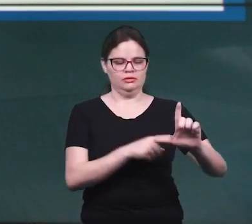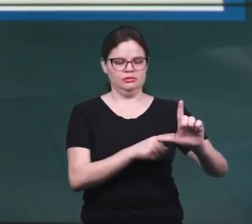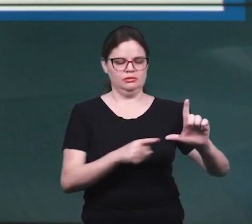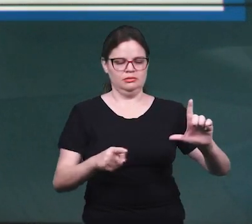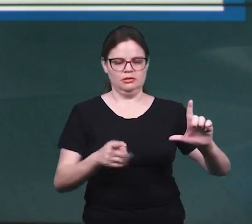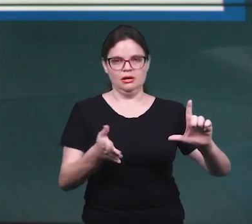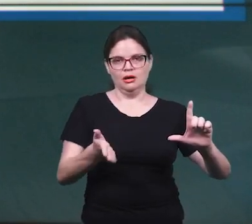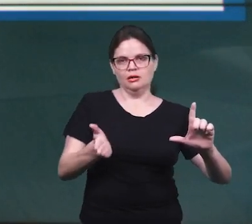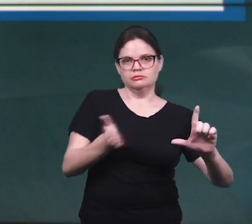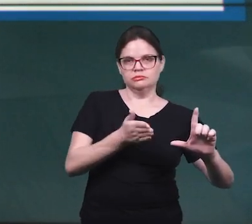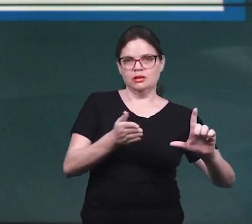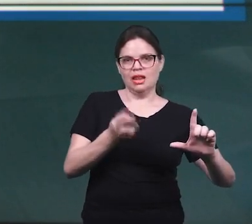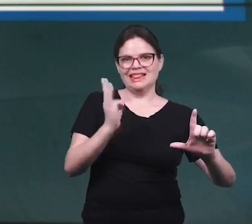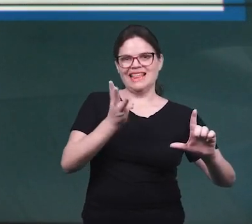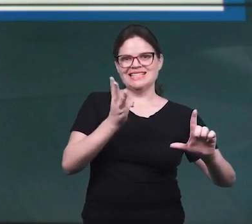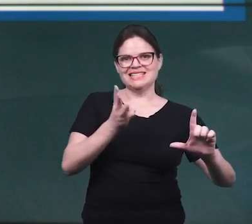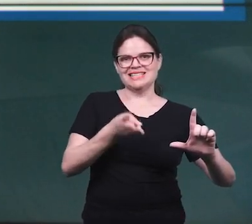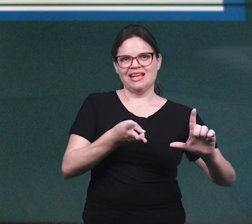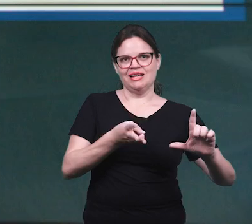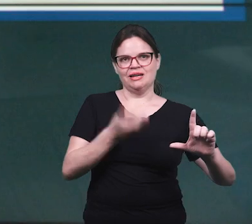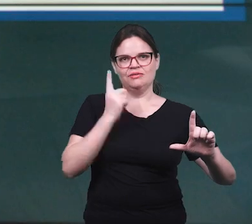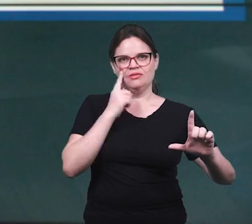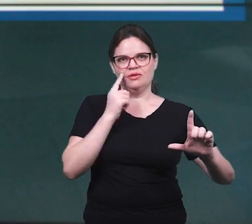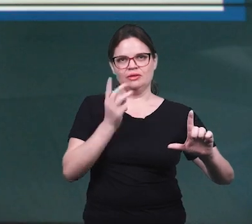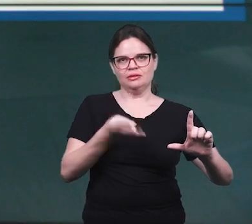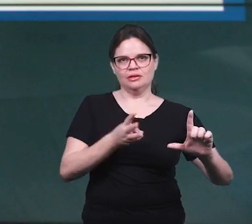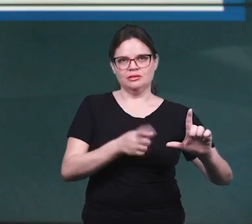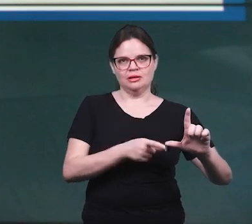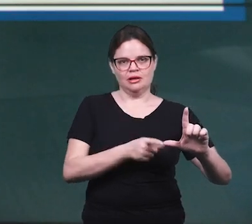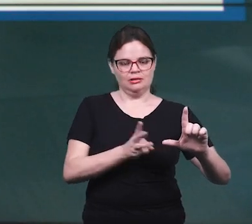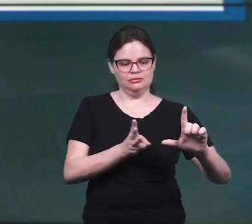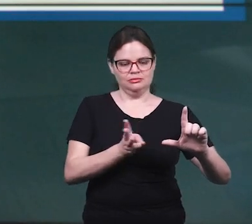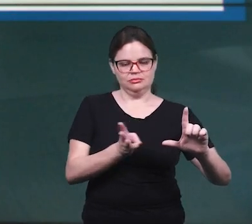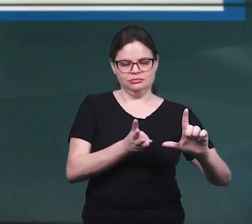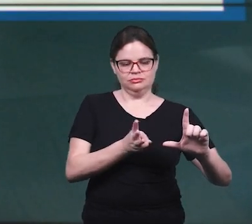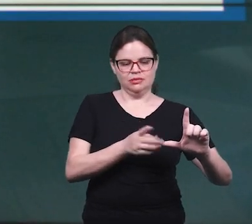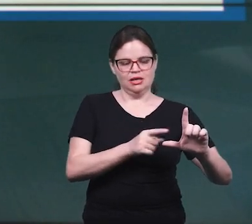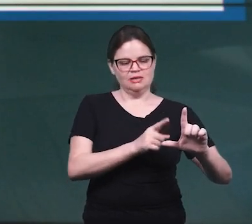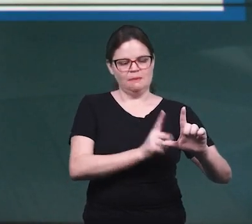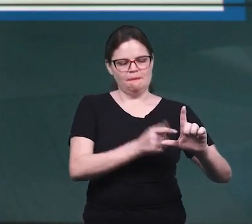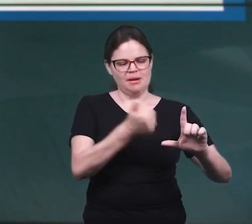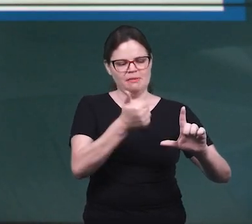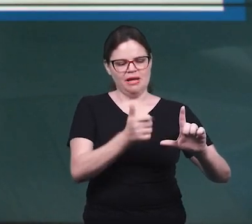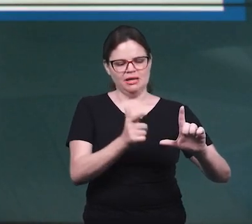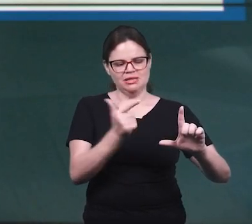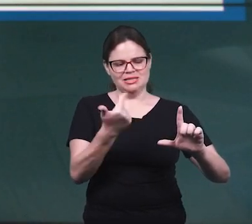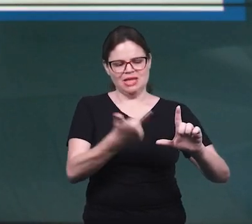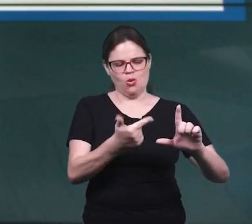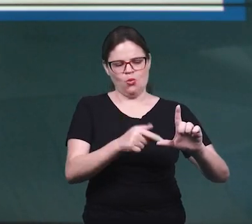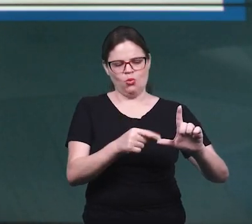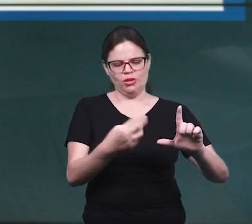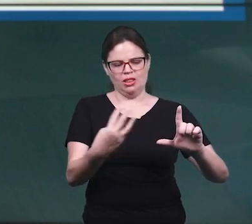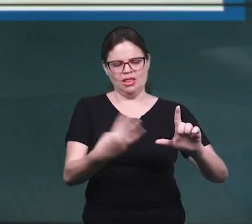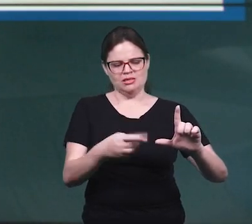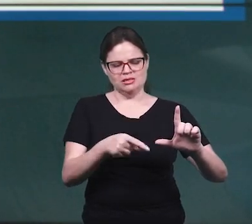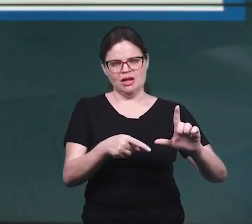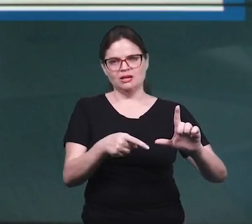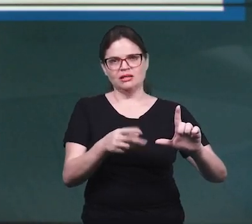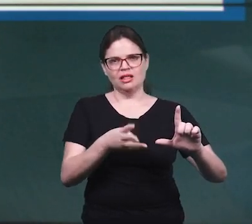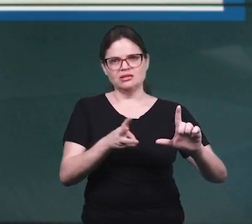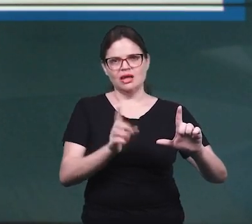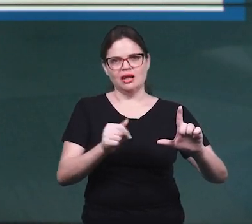da terceira semana, até otimista, né? Eu cobri tudo, ó. Cobrir todos os gastos. Daqui para frente,